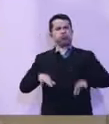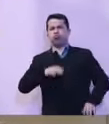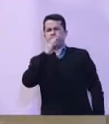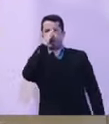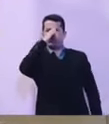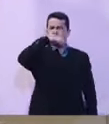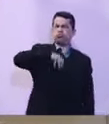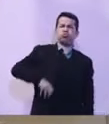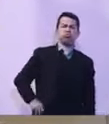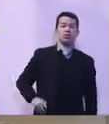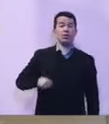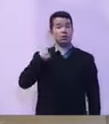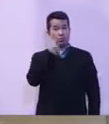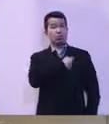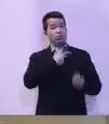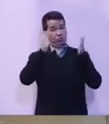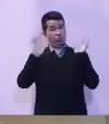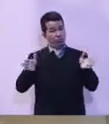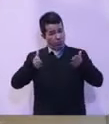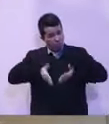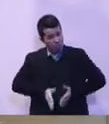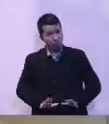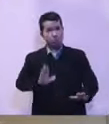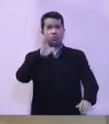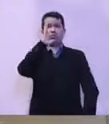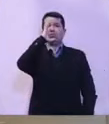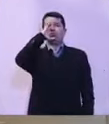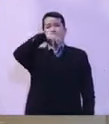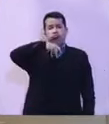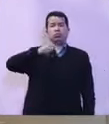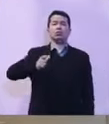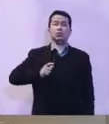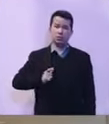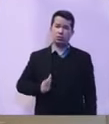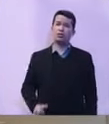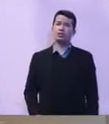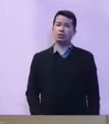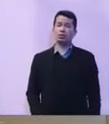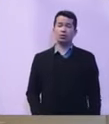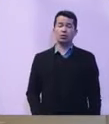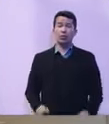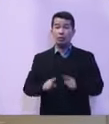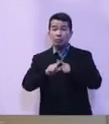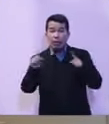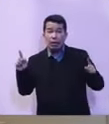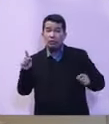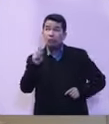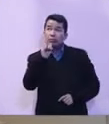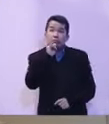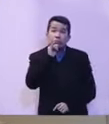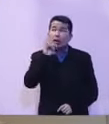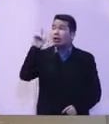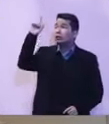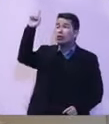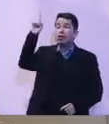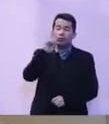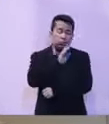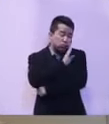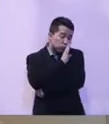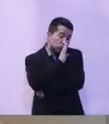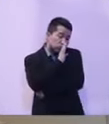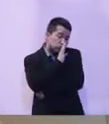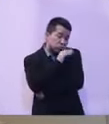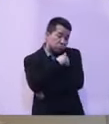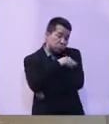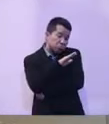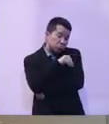rebelde, e se Deus não fizesse nada, nós morreríamos e por toda a